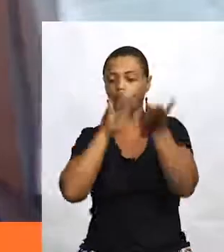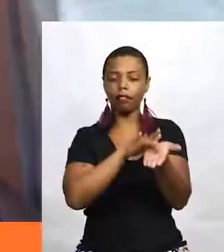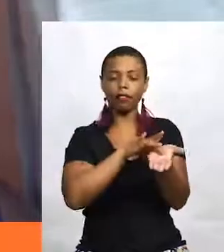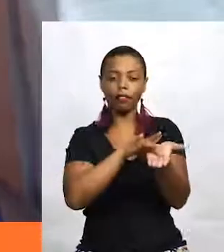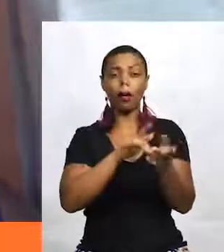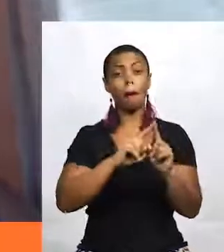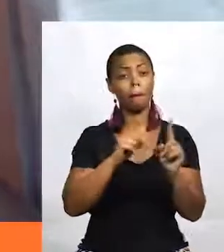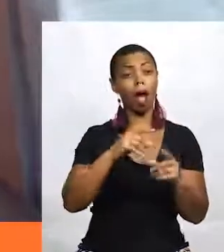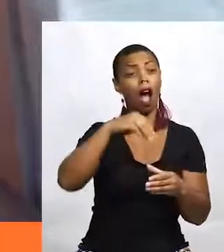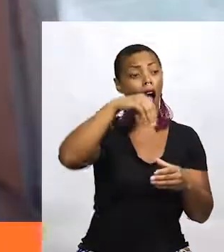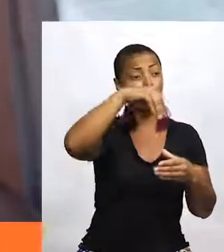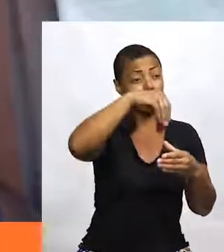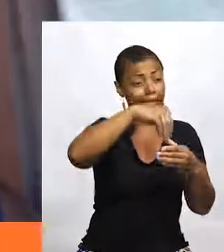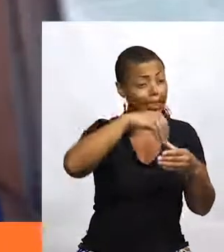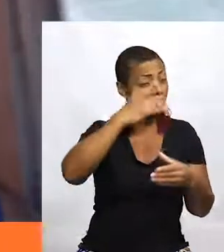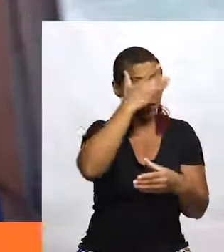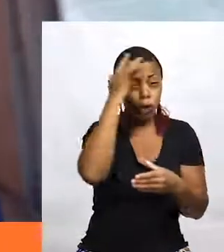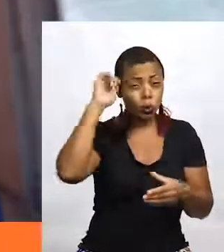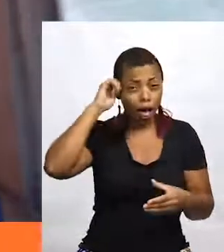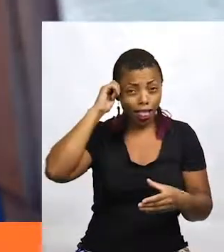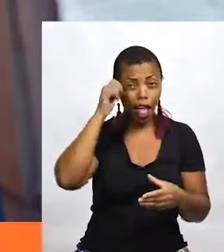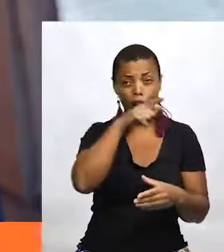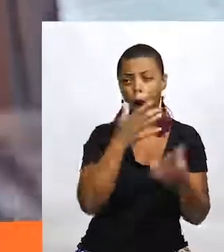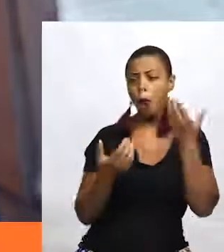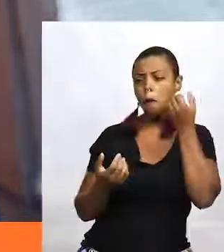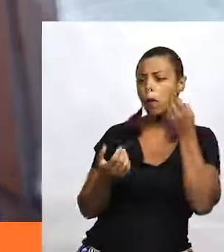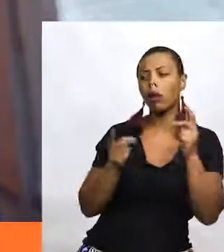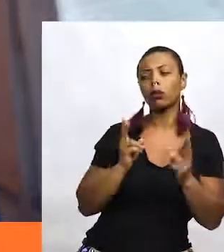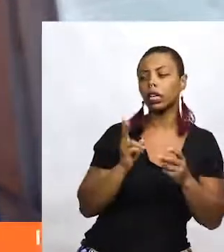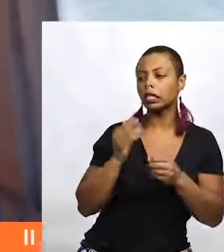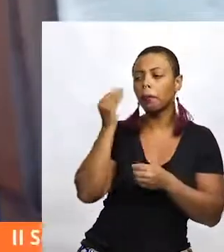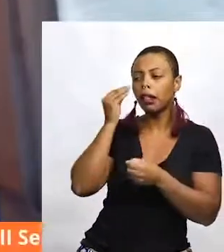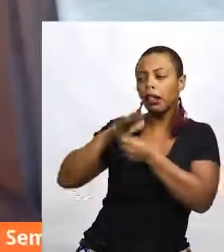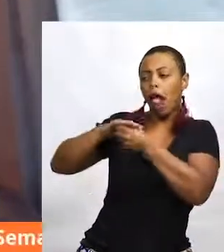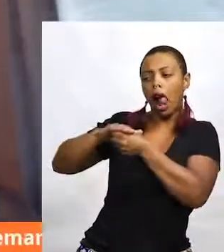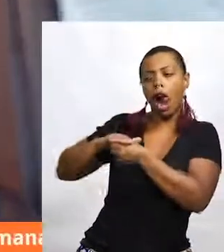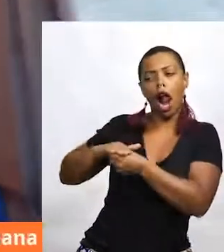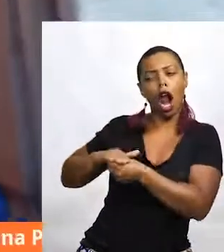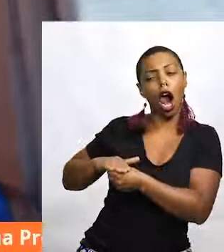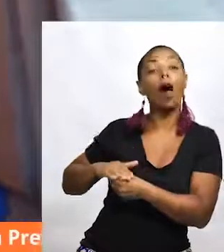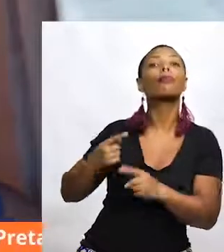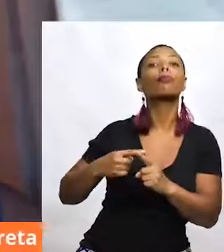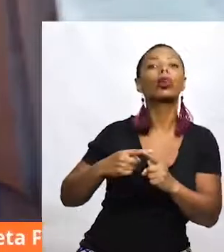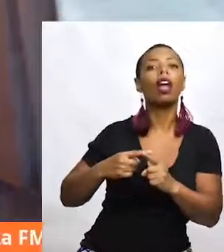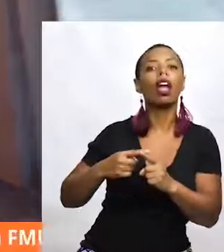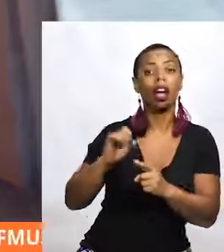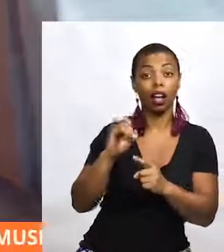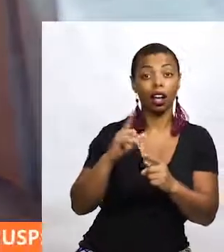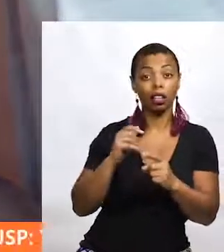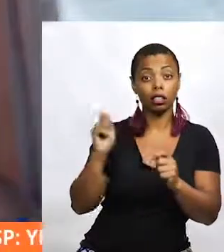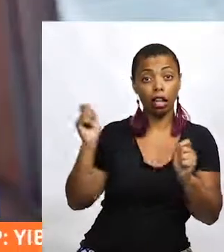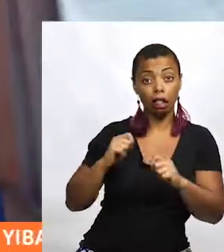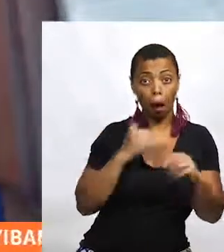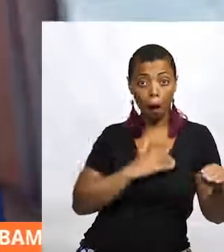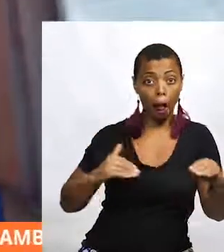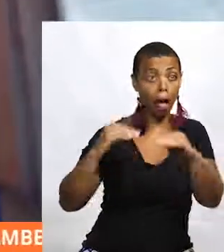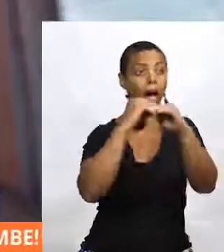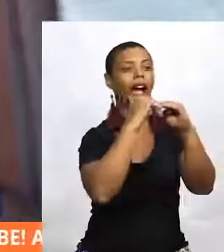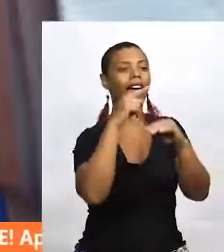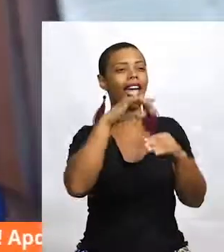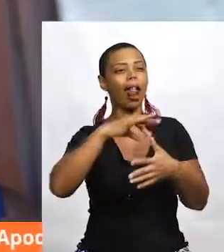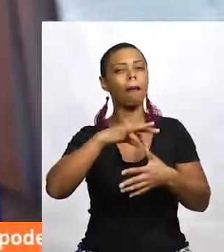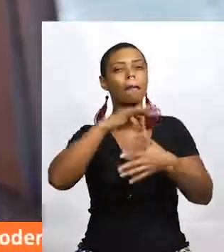pessoas negras desde que o mundo é mundo e vai seguir cerceando, porque abrir mão de privilégio é muito difícil. Né? Hoje as minhas filhas têm uma educação